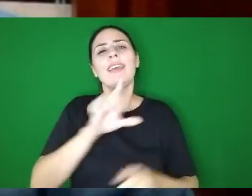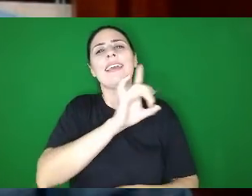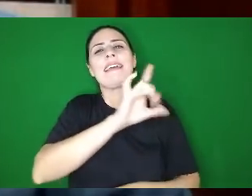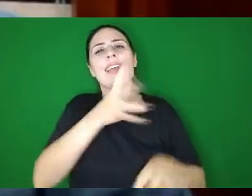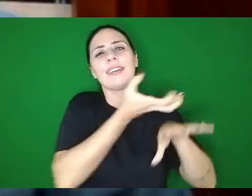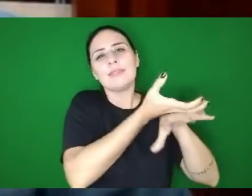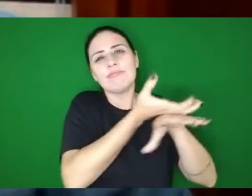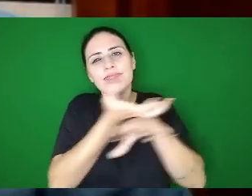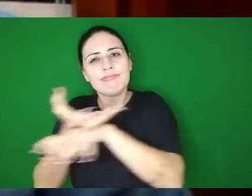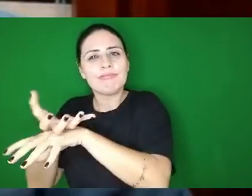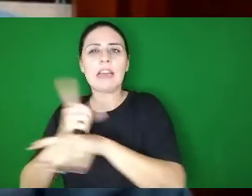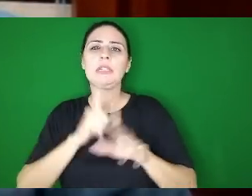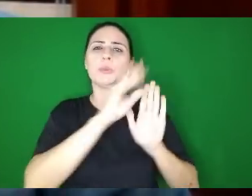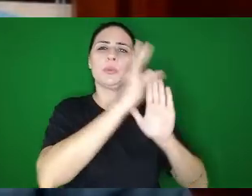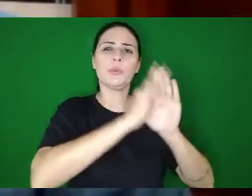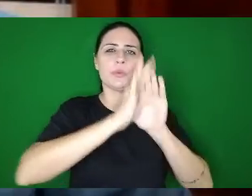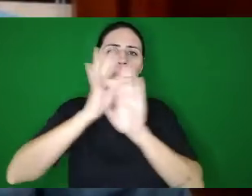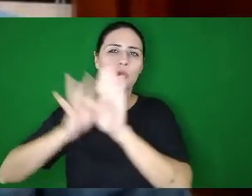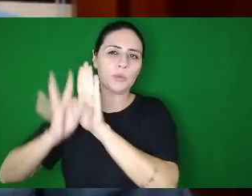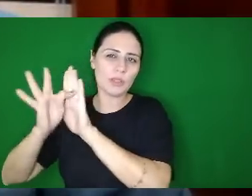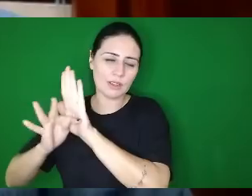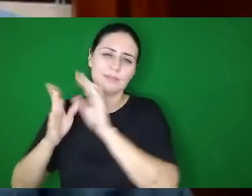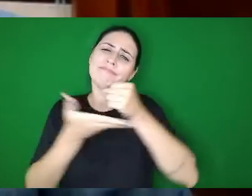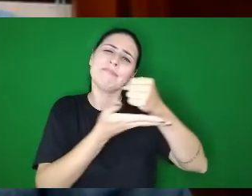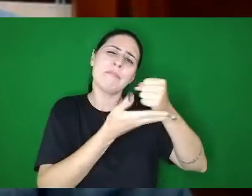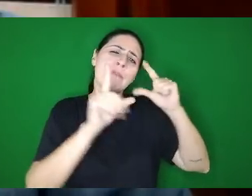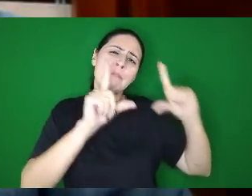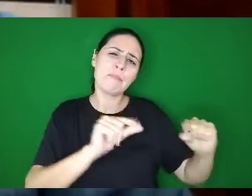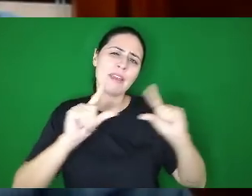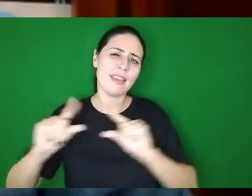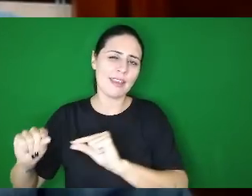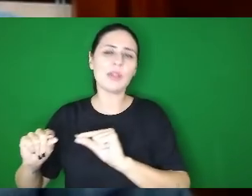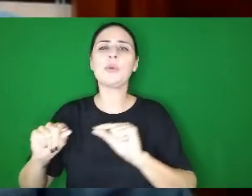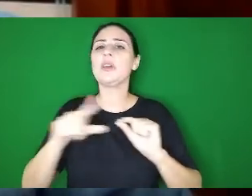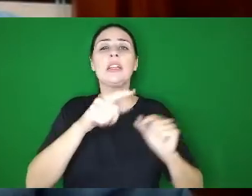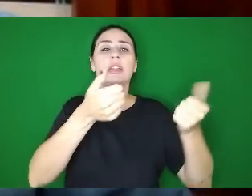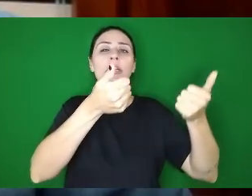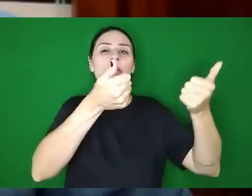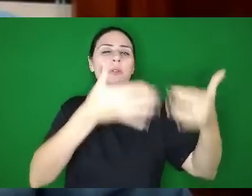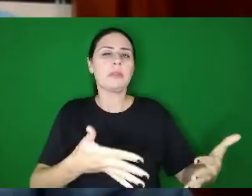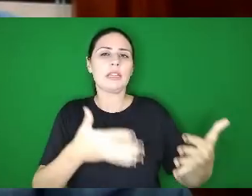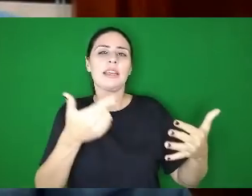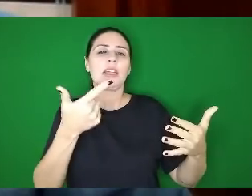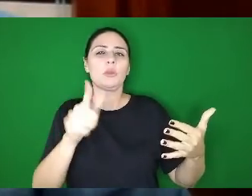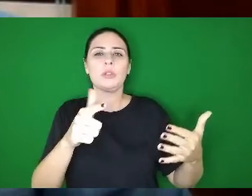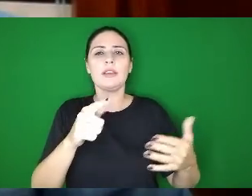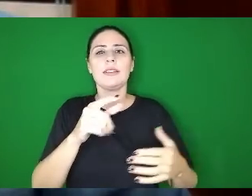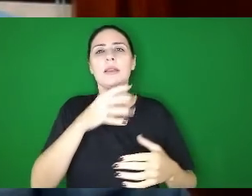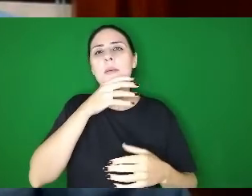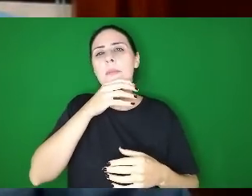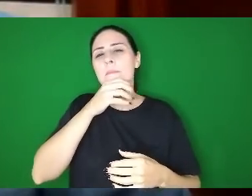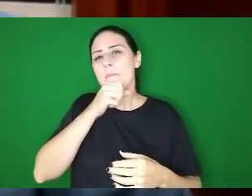um pequeno texto introdutório, né? E que ela não fala, olha, ela não tem Piaget, não tem Vygotsky,